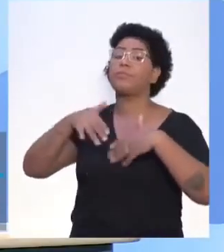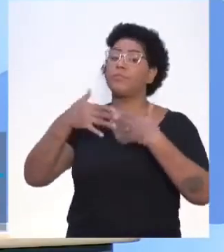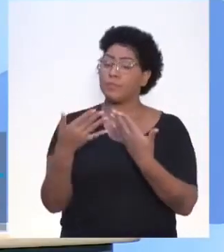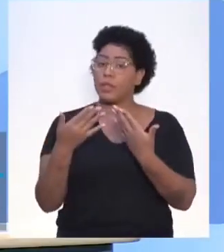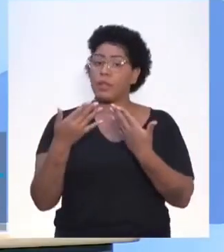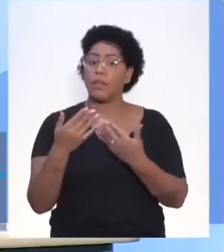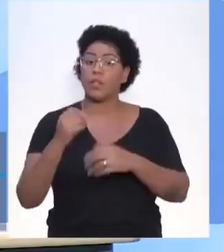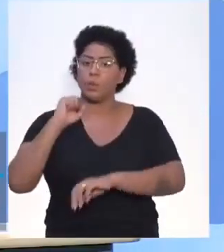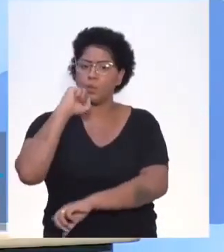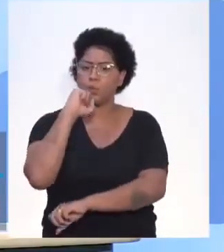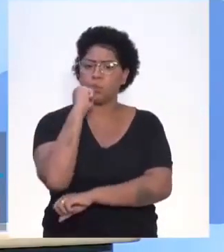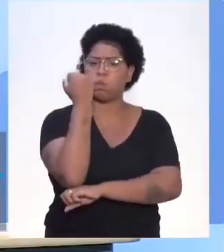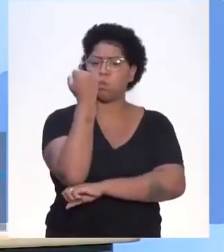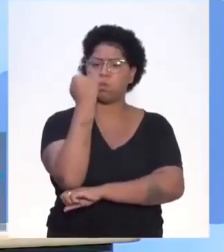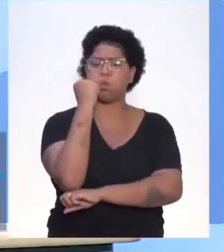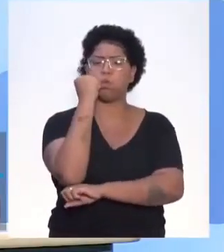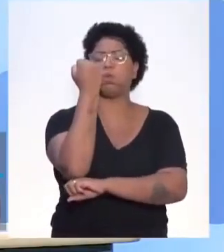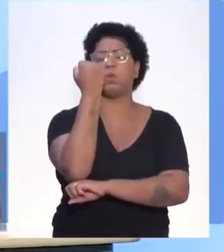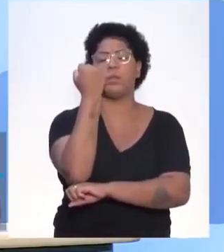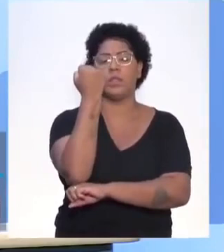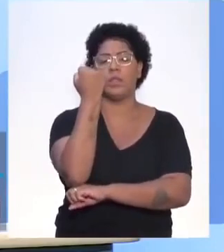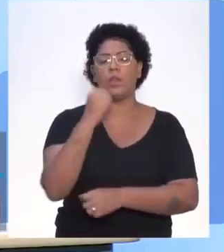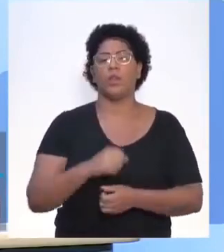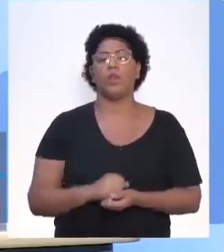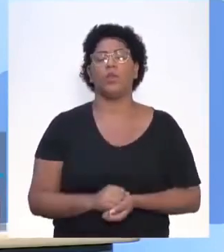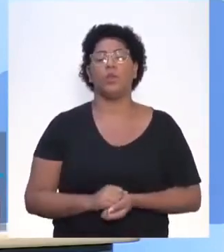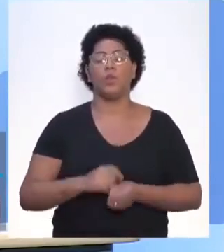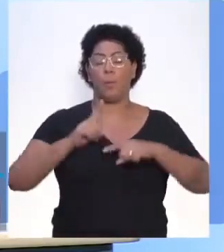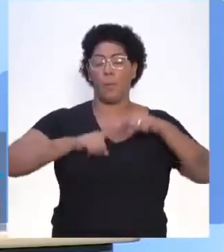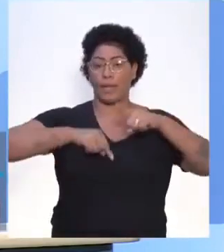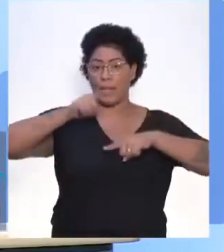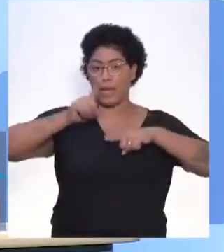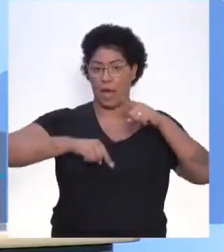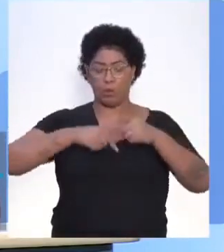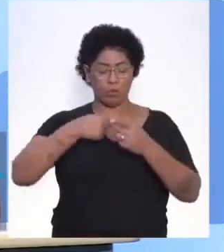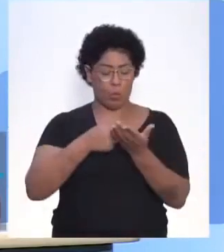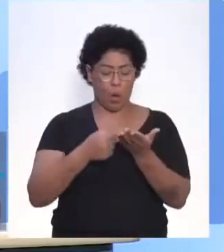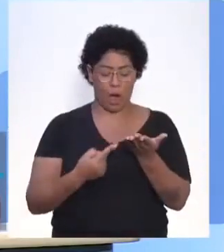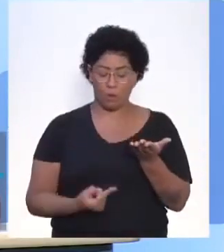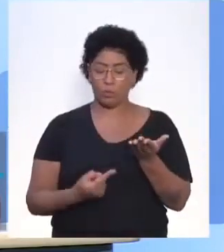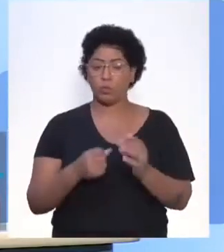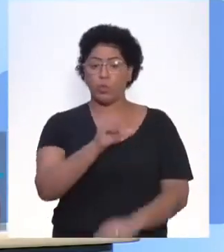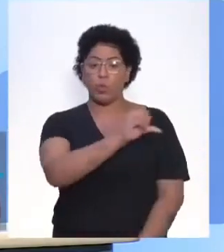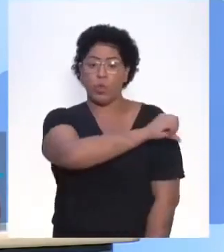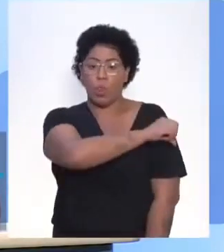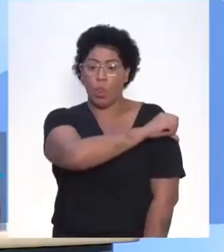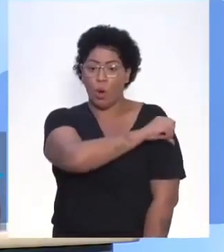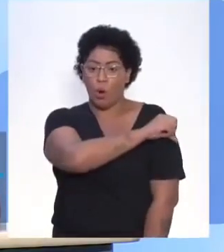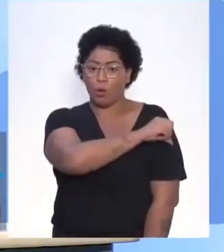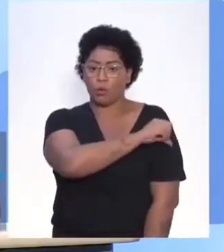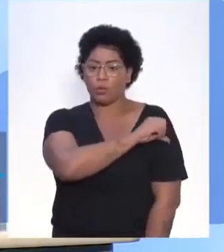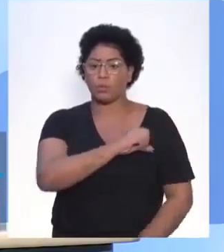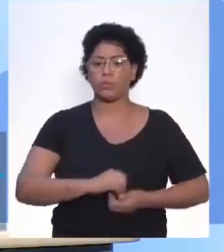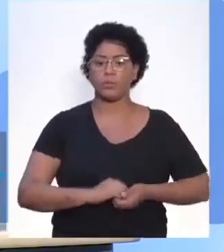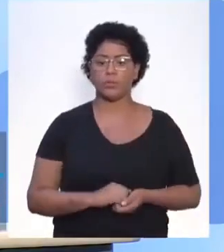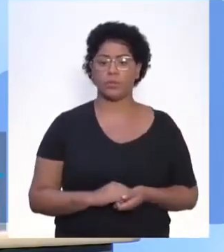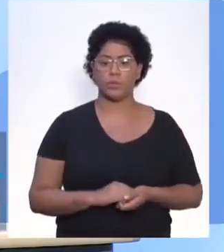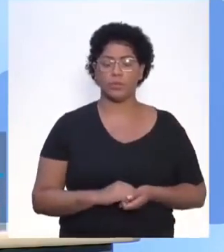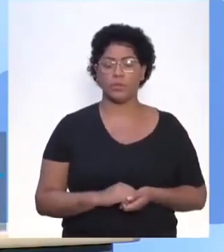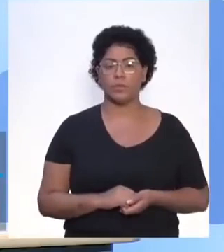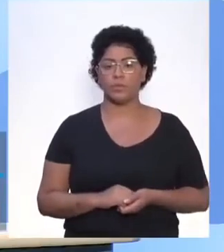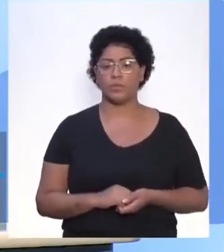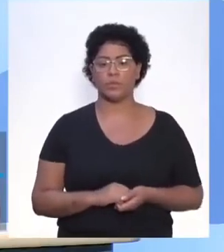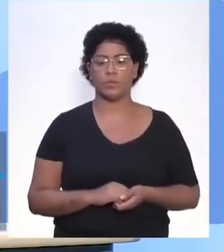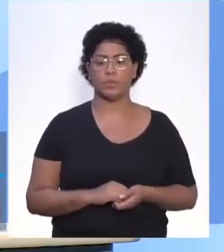então, tirado do caderno do aluno do 9º ano, quem ainda tiver pode lançar mão dele, ou